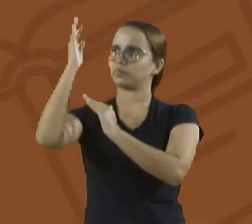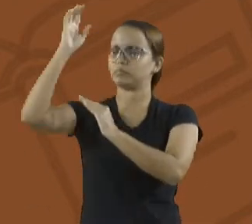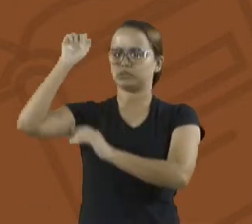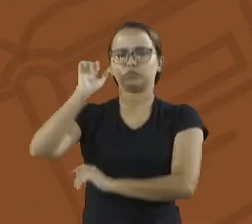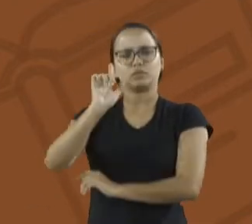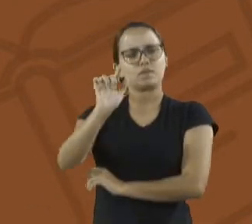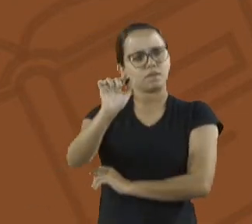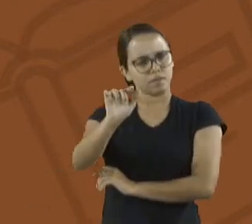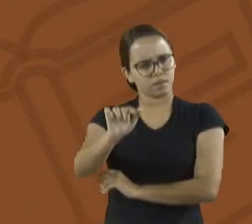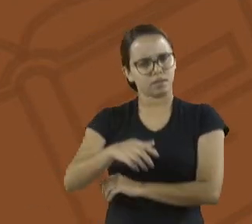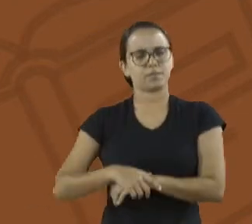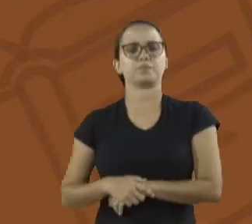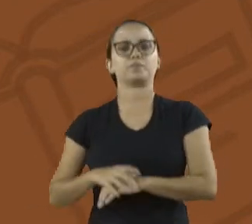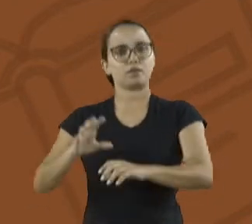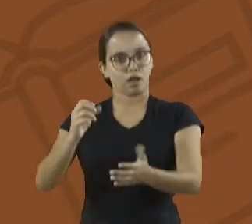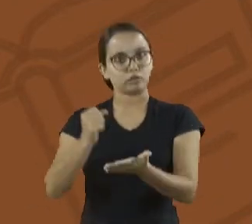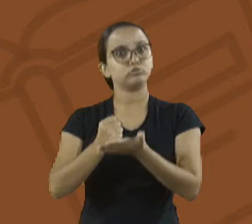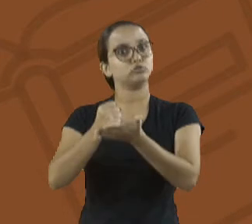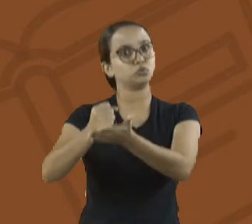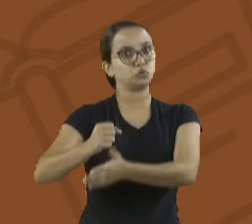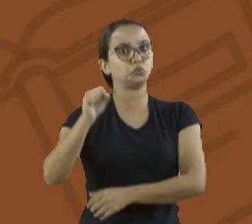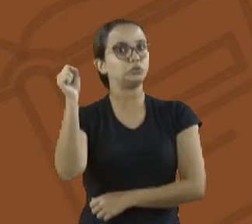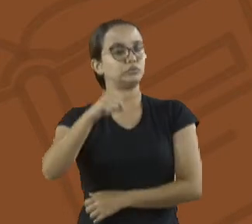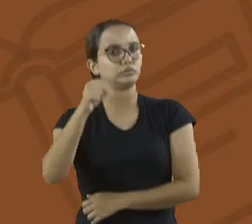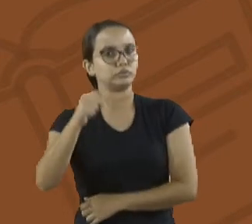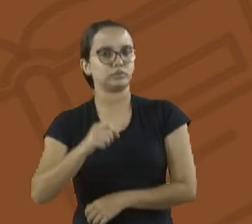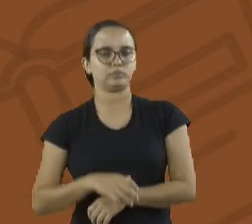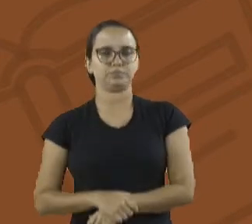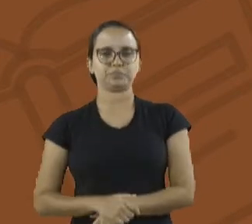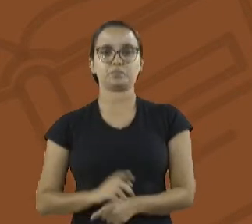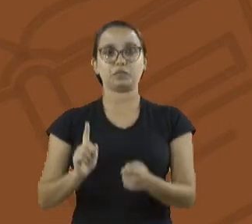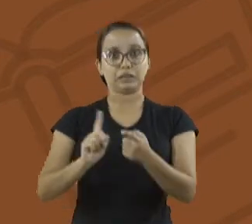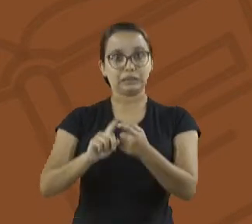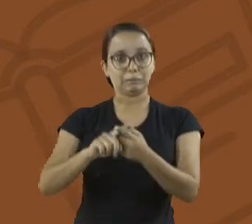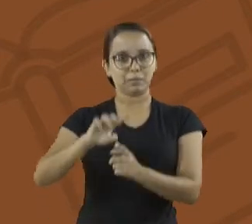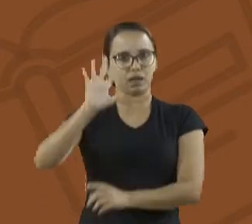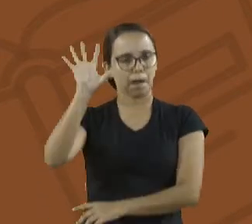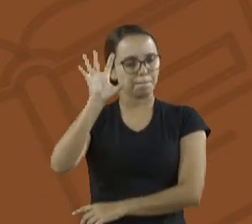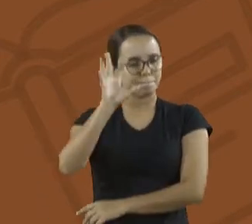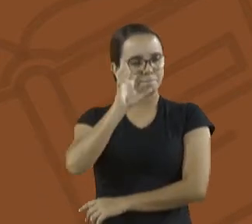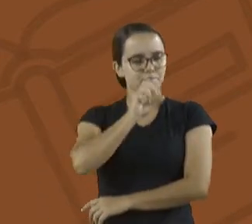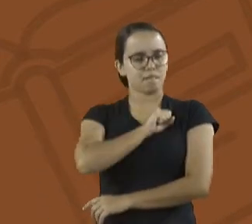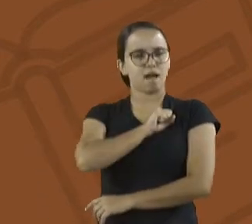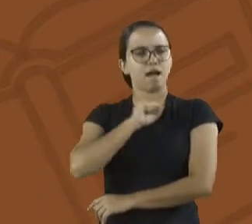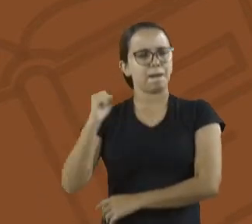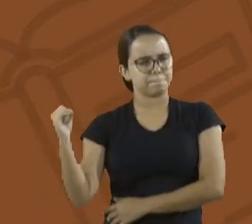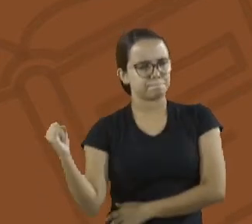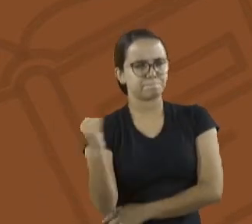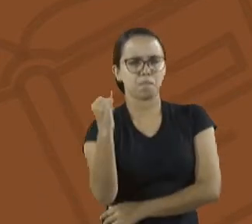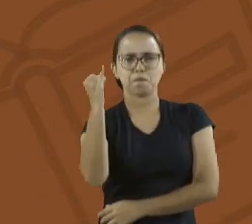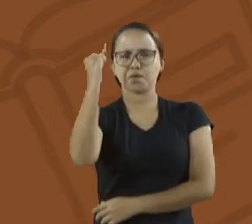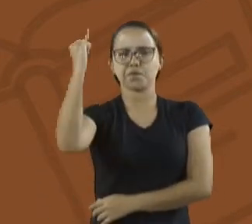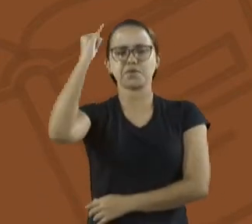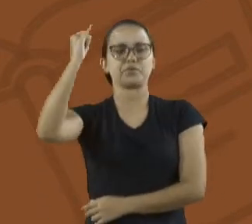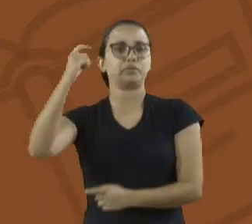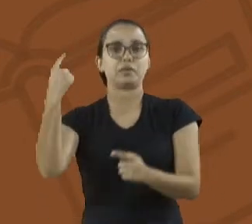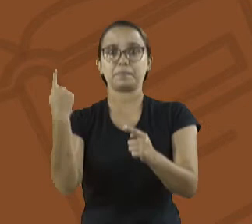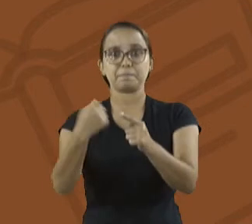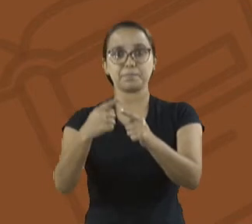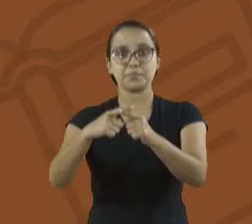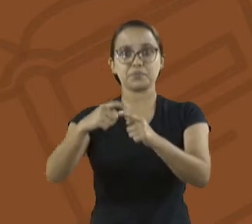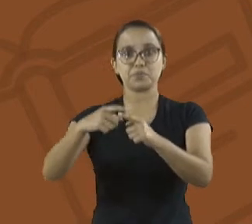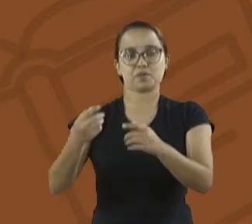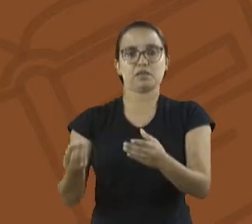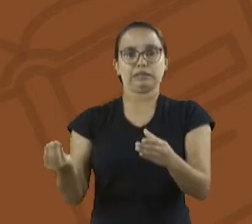é. Amar é importante demais. Eu falei para vocês, é um processo biopsicossocial. A gente